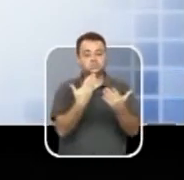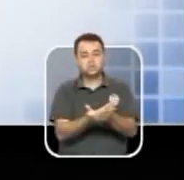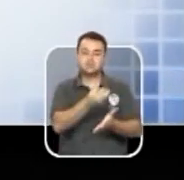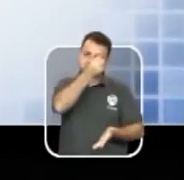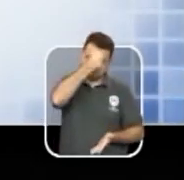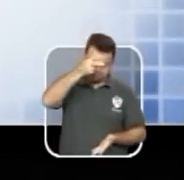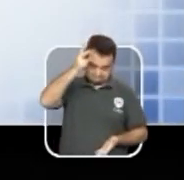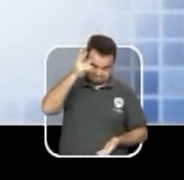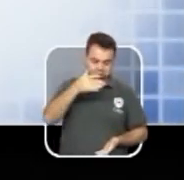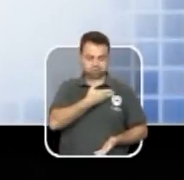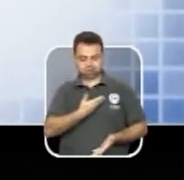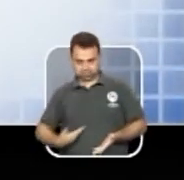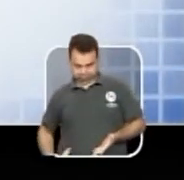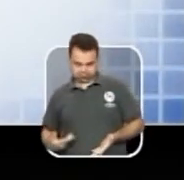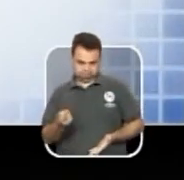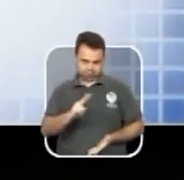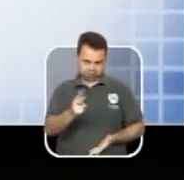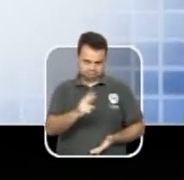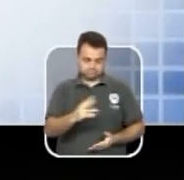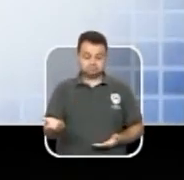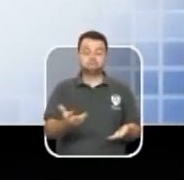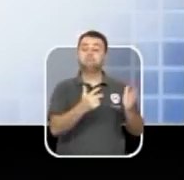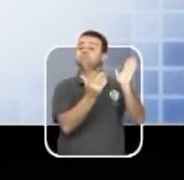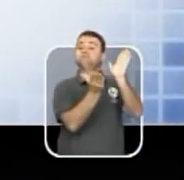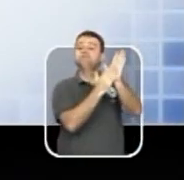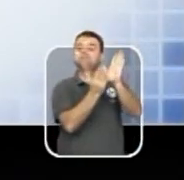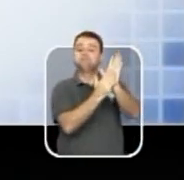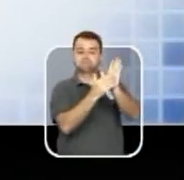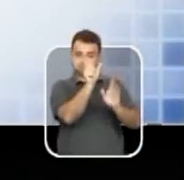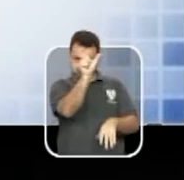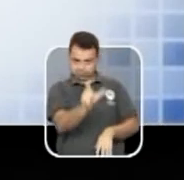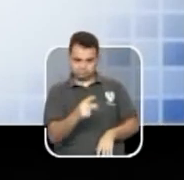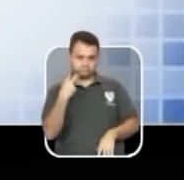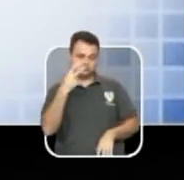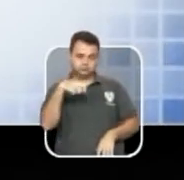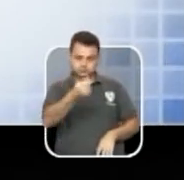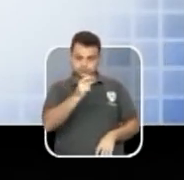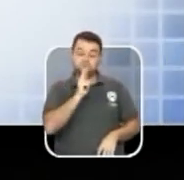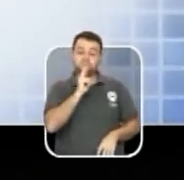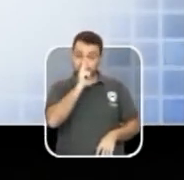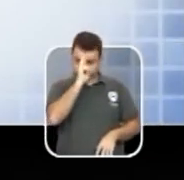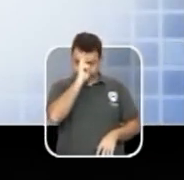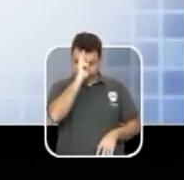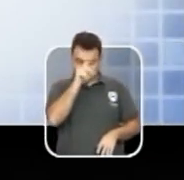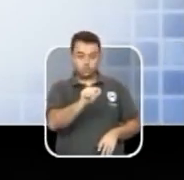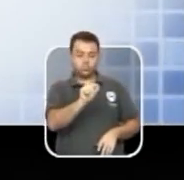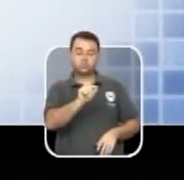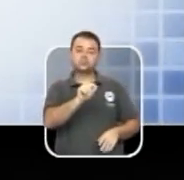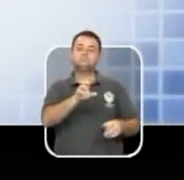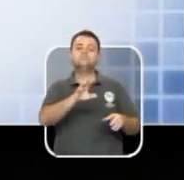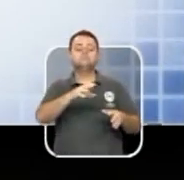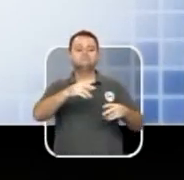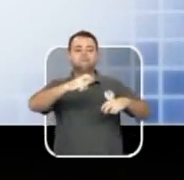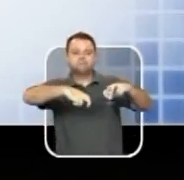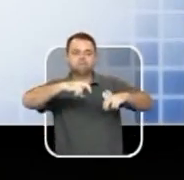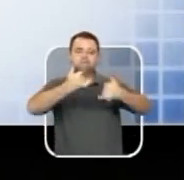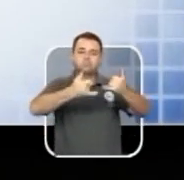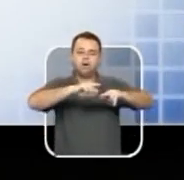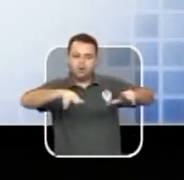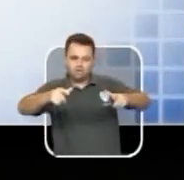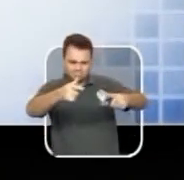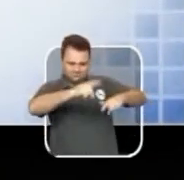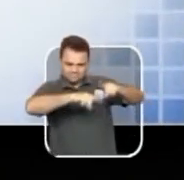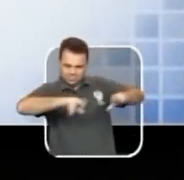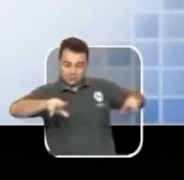municipais. O vereador propõe que ao menos 5% de cada brinquedo ou equipamento desses locais tenham modelos adaptados para utilização